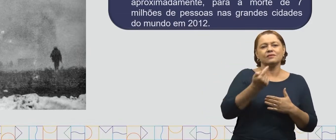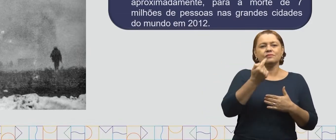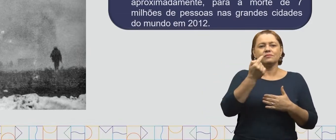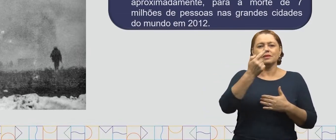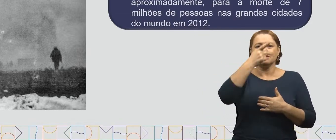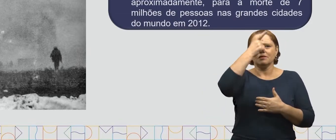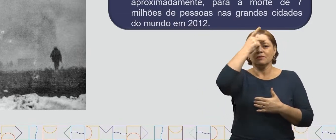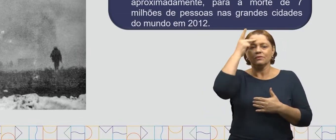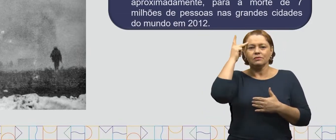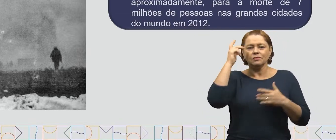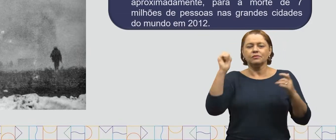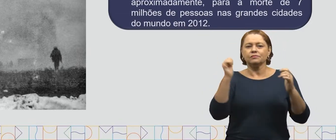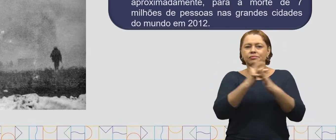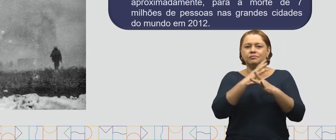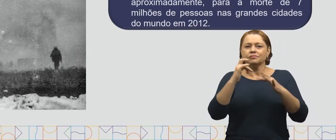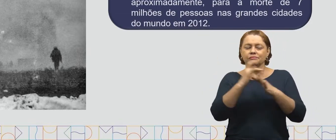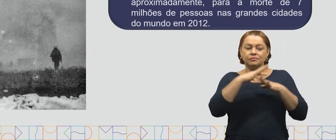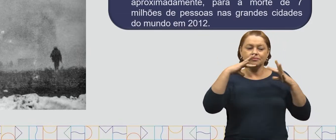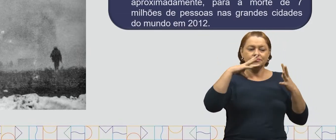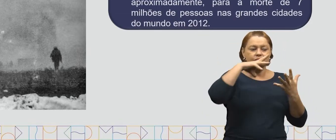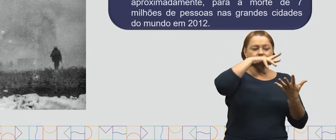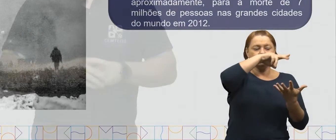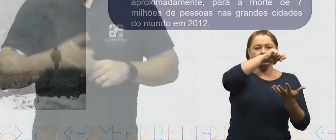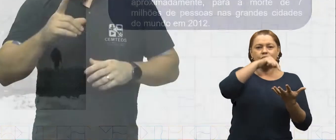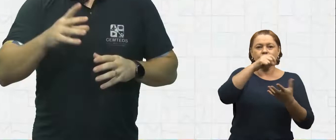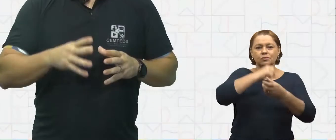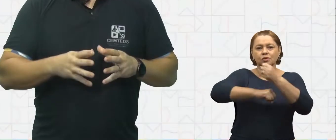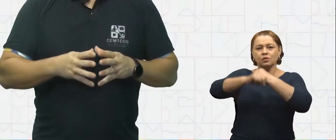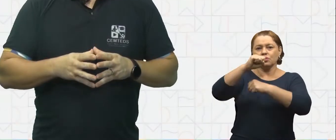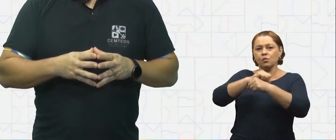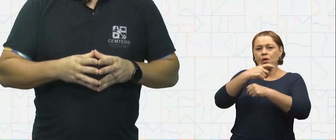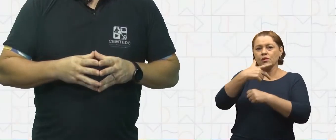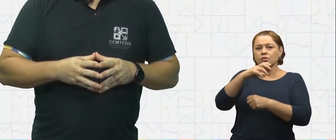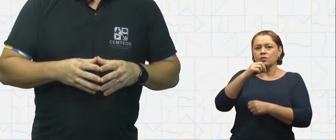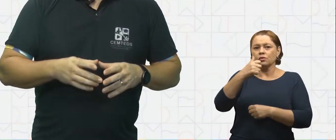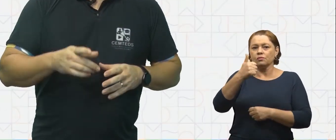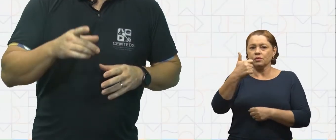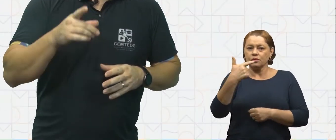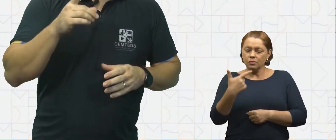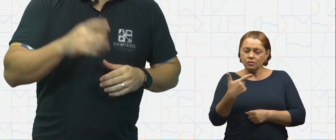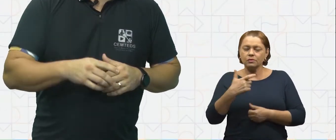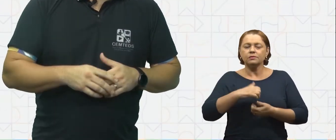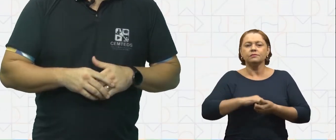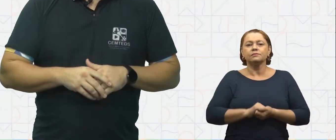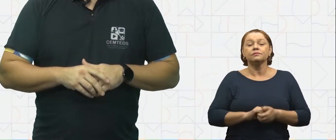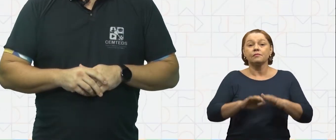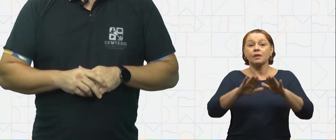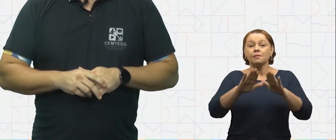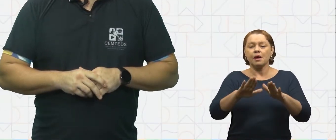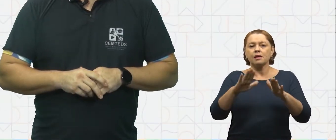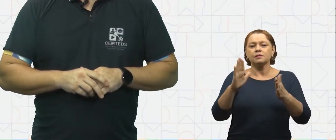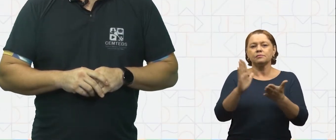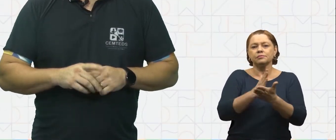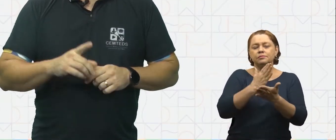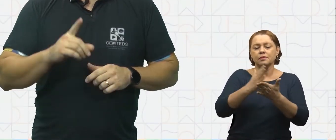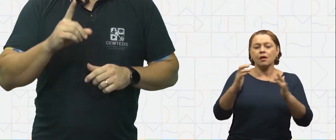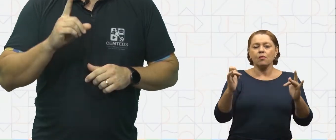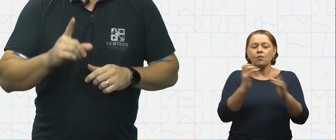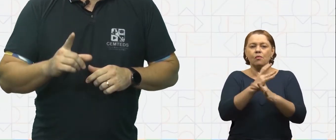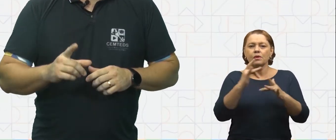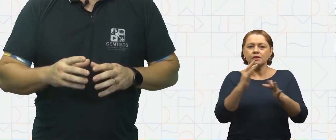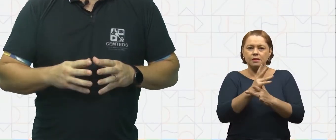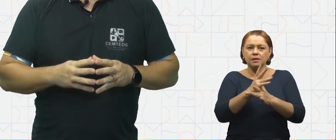pessoas nas grandes cidades do mundo em 2012. Muito bem, dedicado aluno. Algumas cidades no Brasil